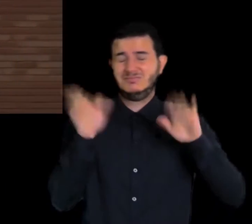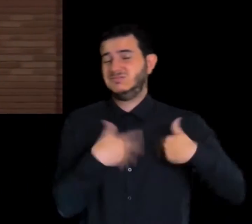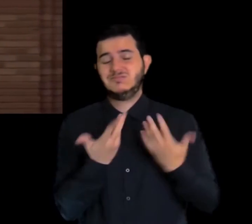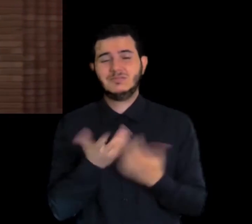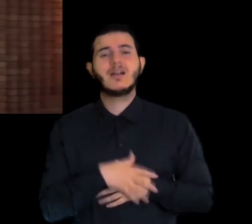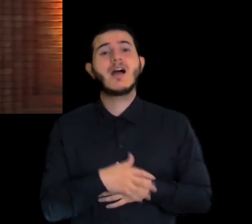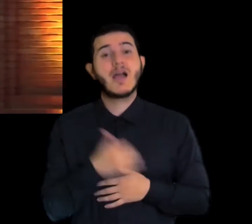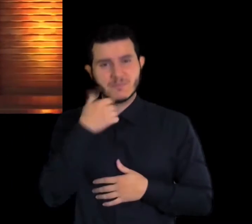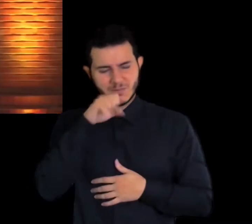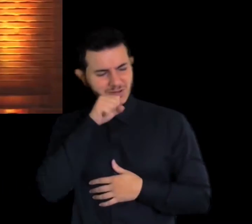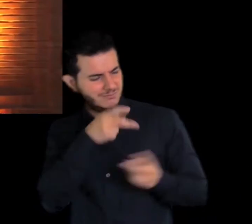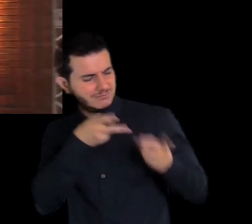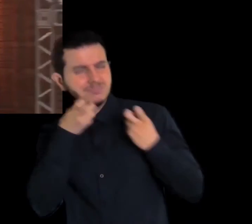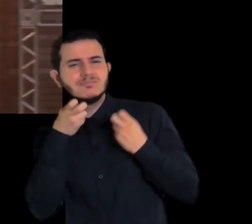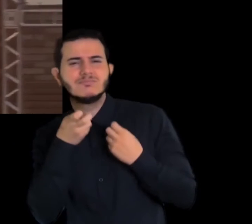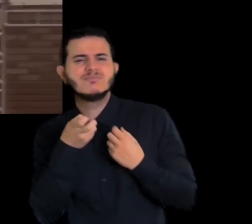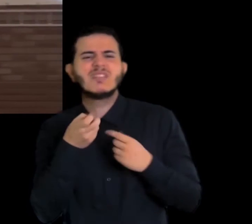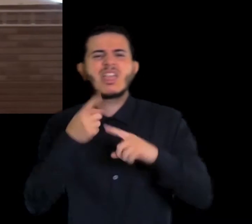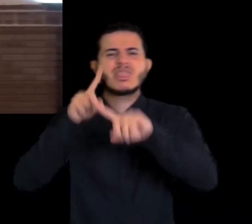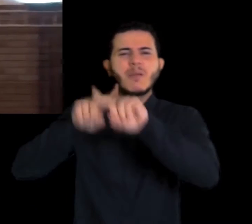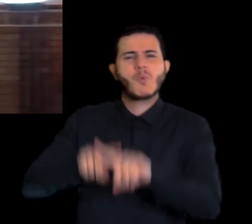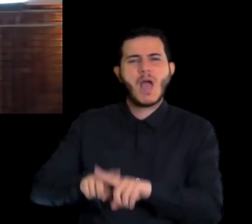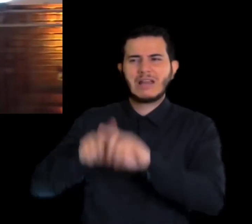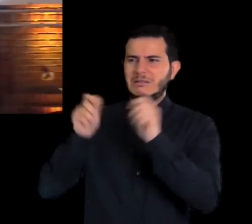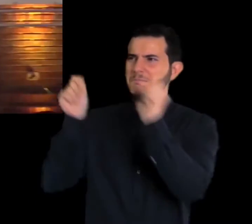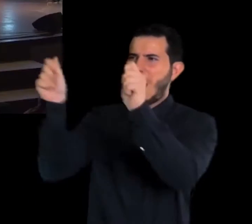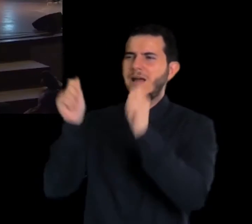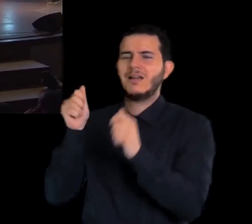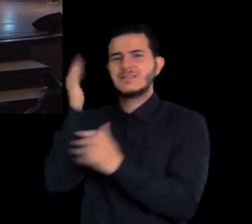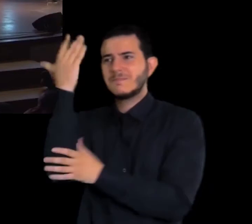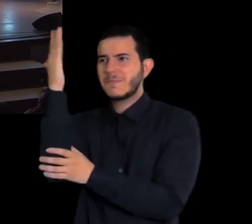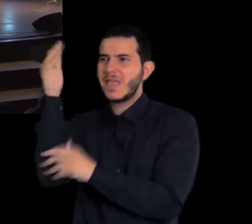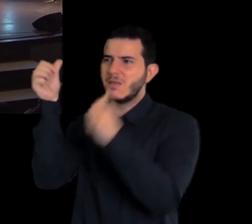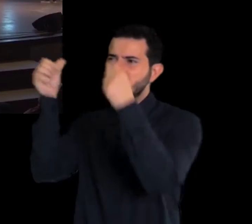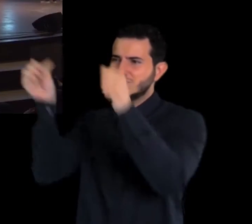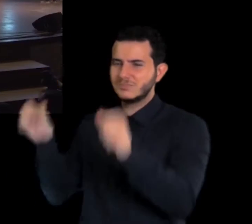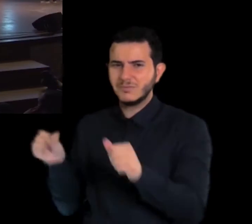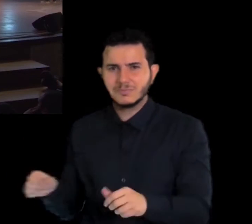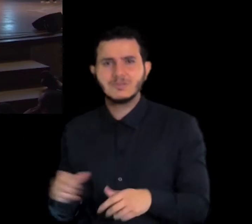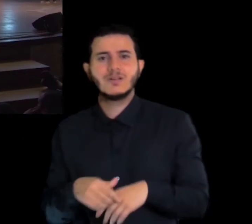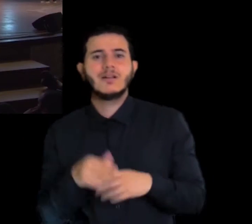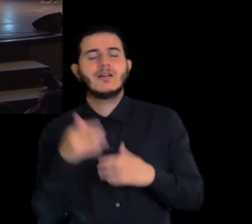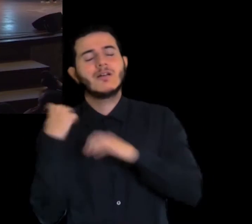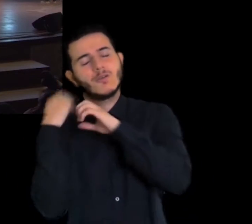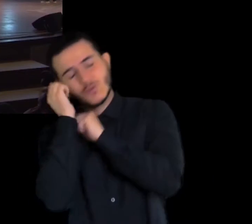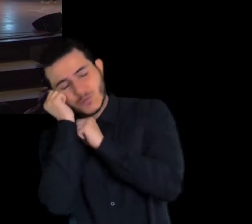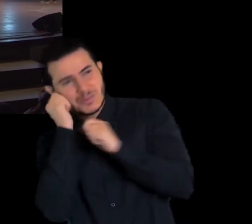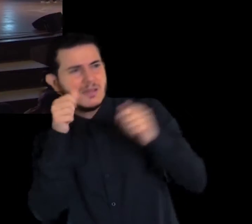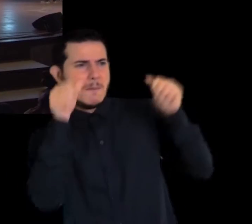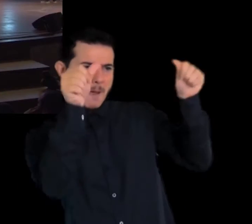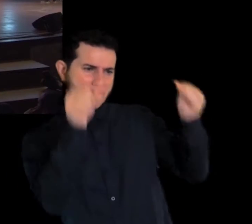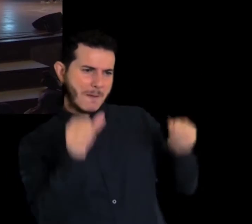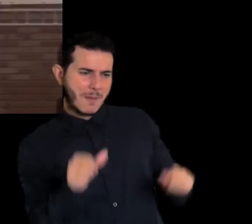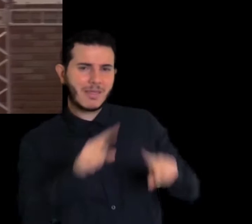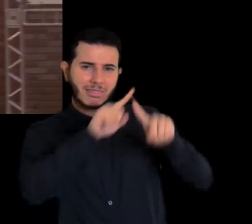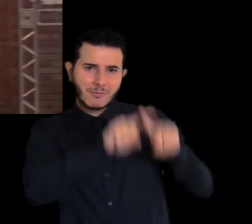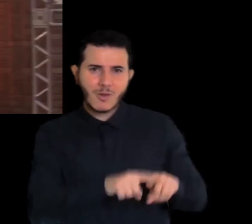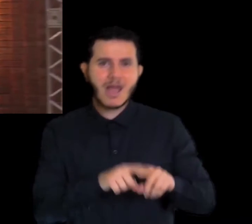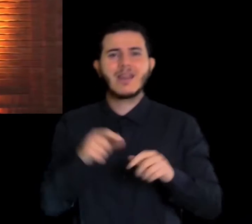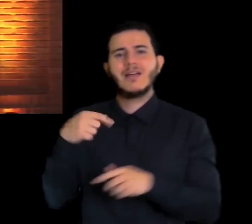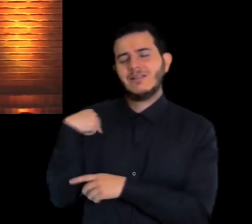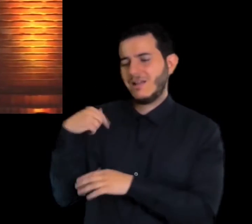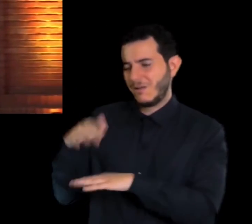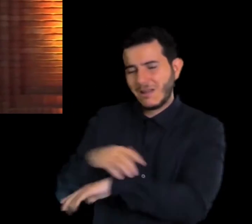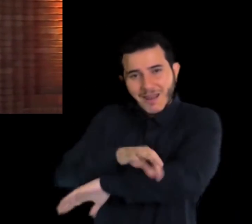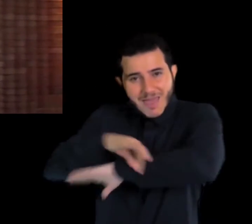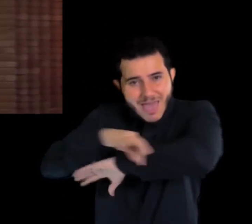semanas colocou tabuada em tudo quanto é canto da casa. No espelho tinha tabuada, eu dormia numa beliche, meu irmão dormia em cima, tinha tabuada. No espelho tinha tabuada, meu